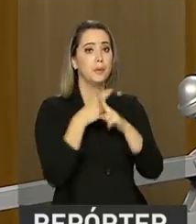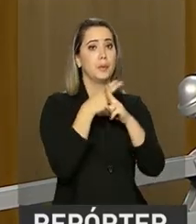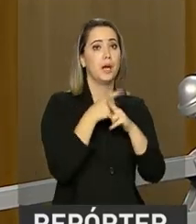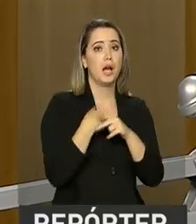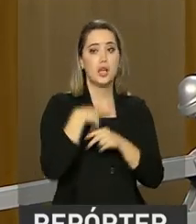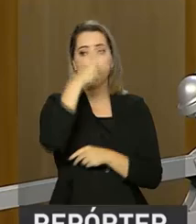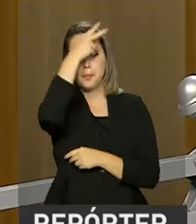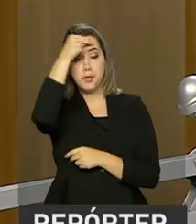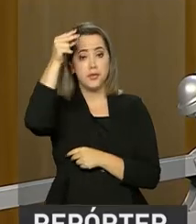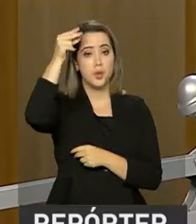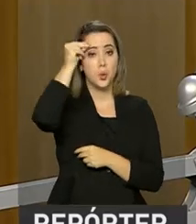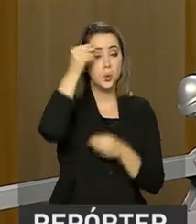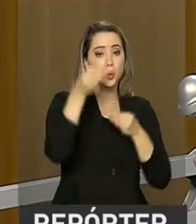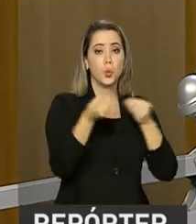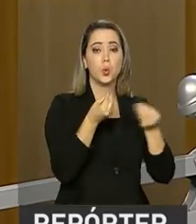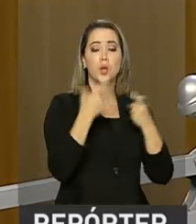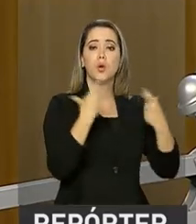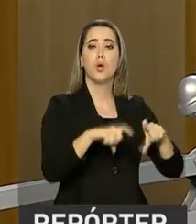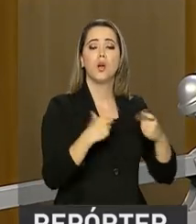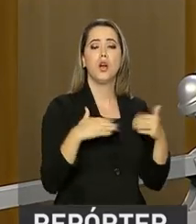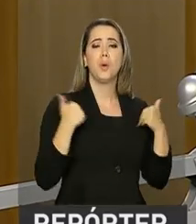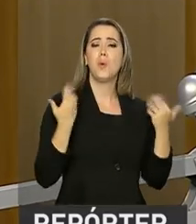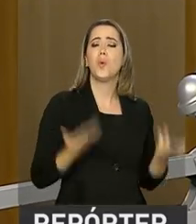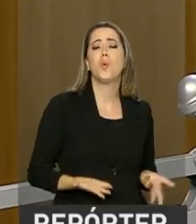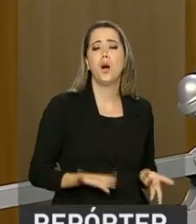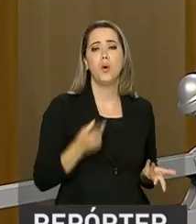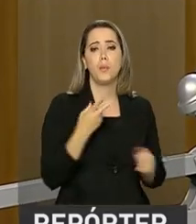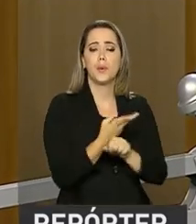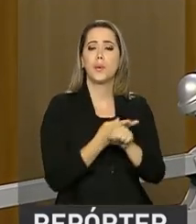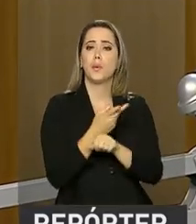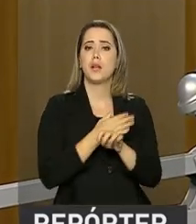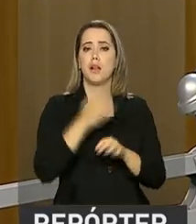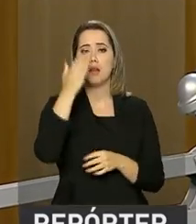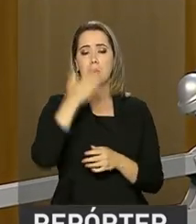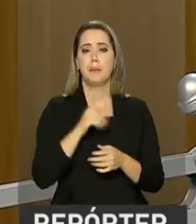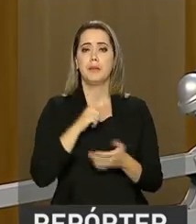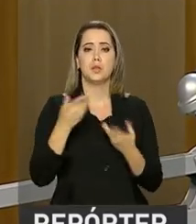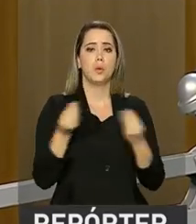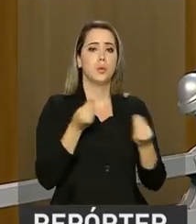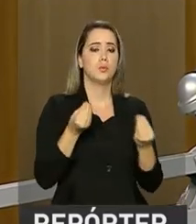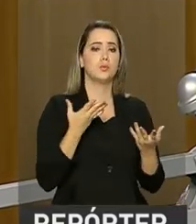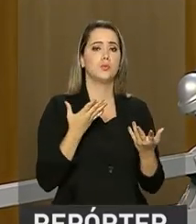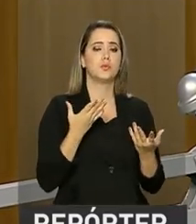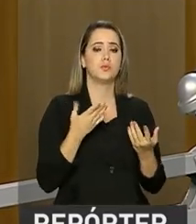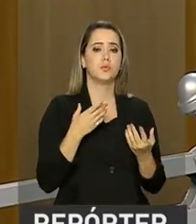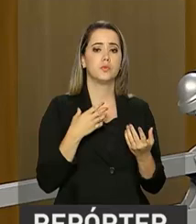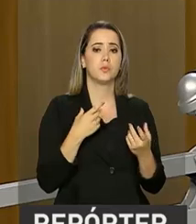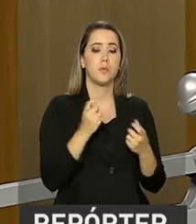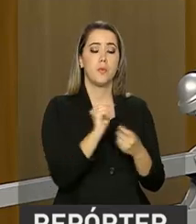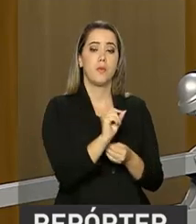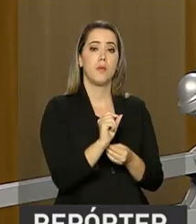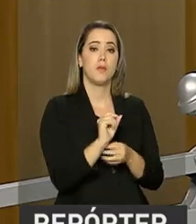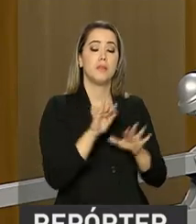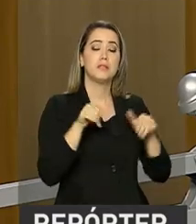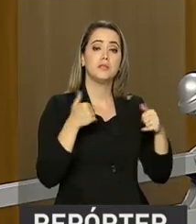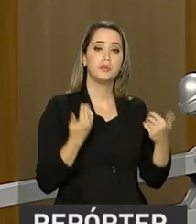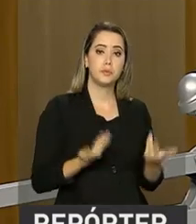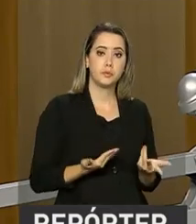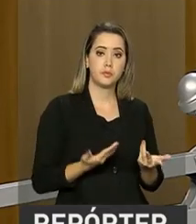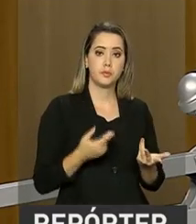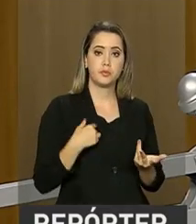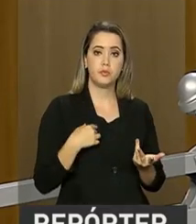à Prefeitura, eles ficam um pouco assim, desorientados dentro da cidade. E aí